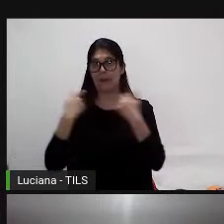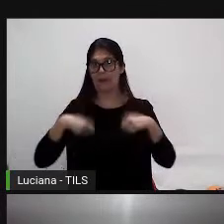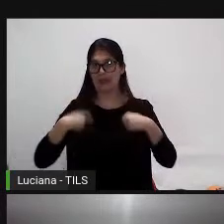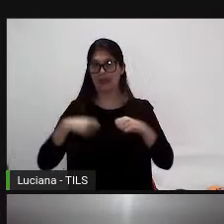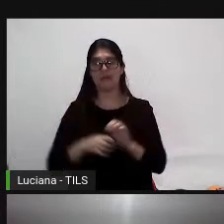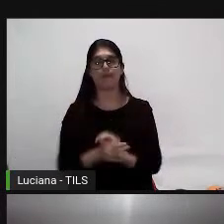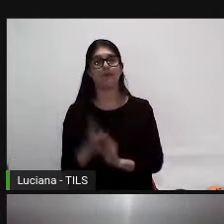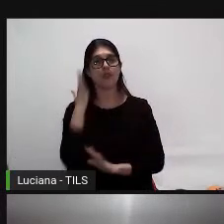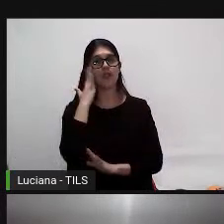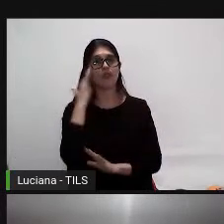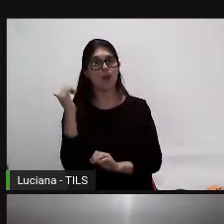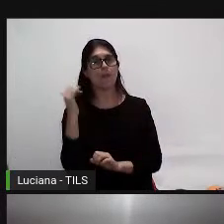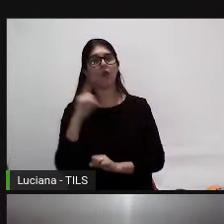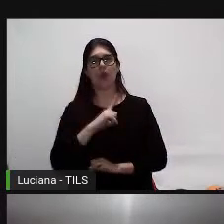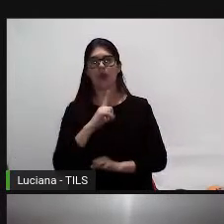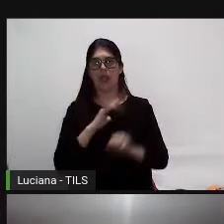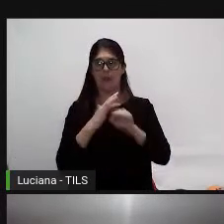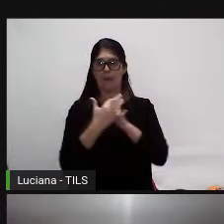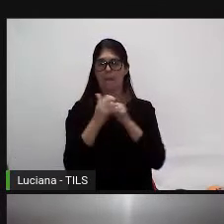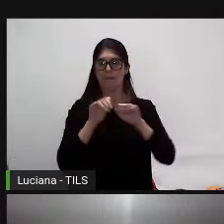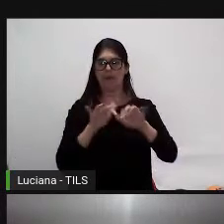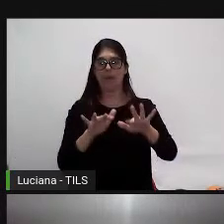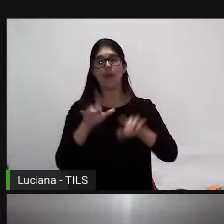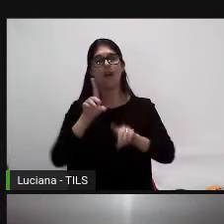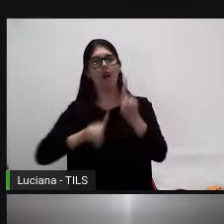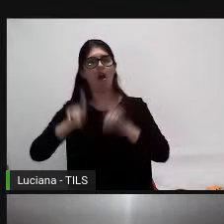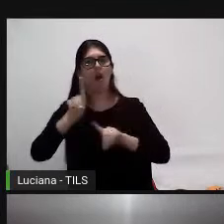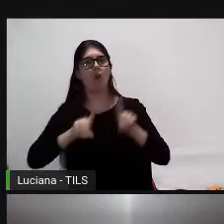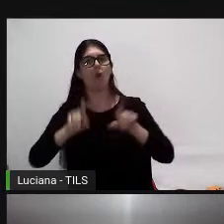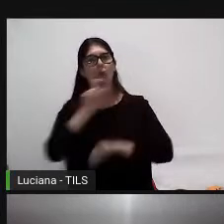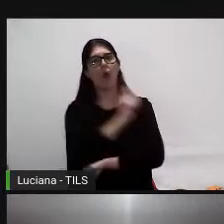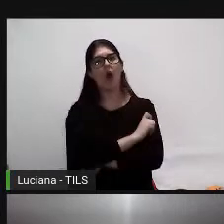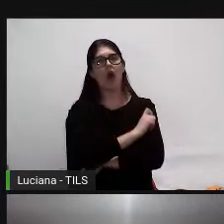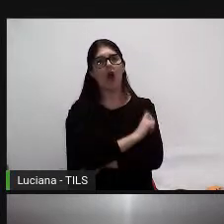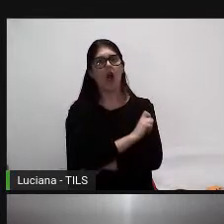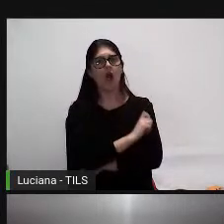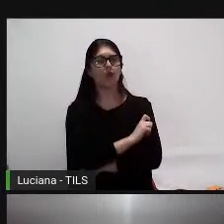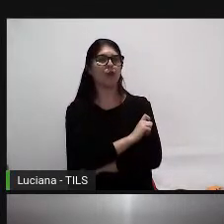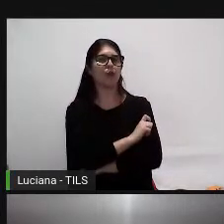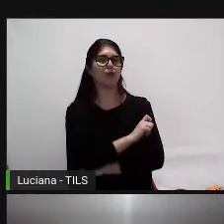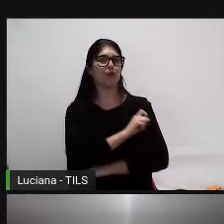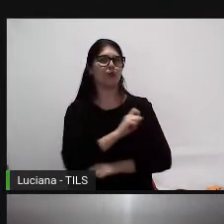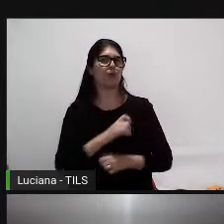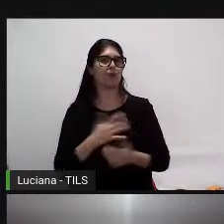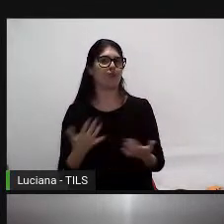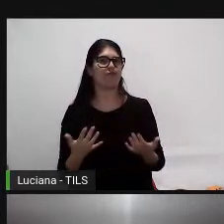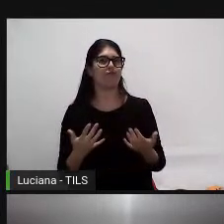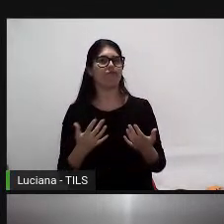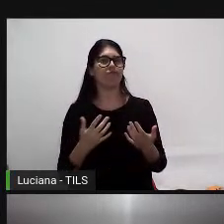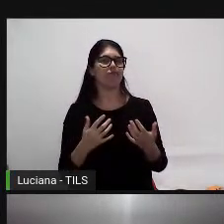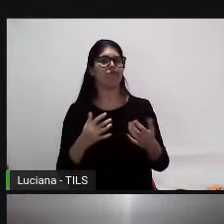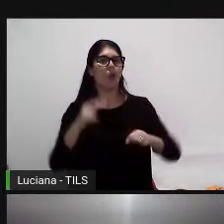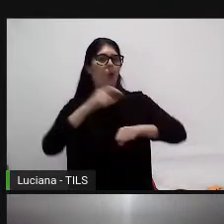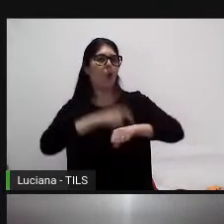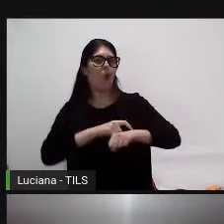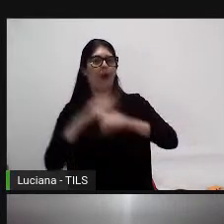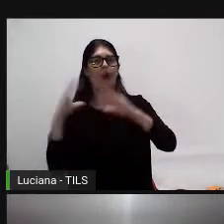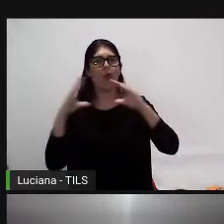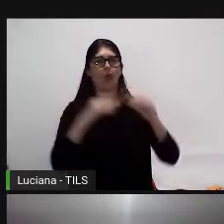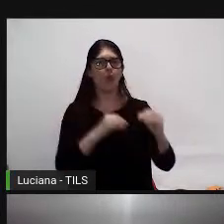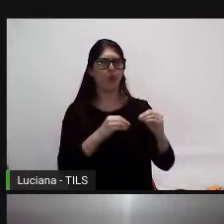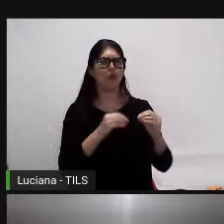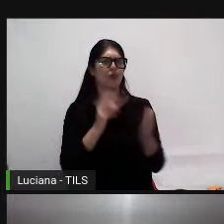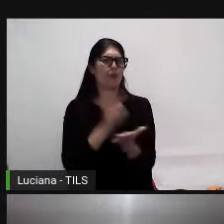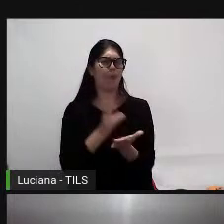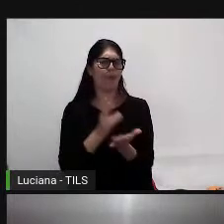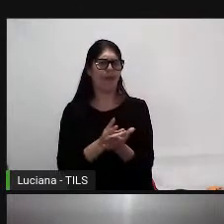pandemia, então, quer dizer, alguns estudantes talvez terão um silêncio maior, ter que fazer de noite. Mesmo que a aula é à tarde